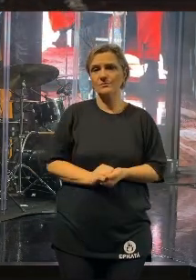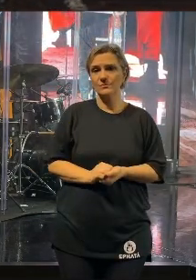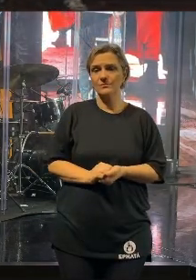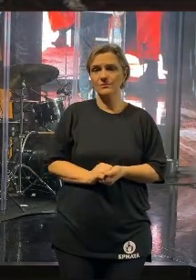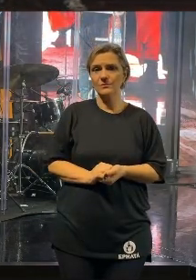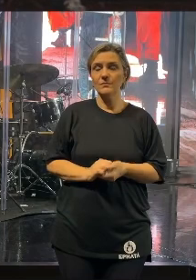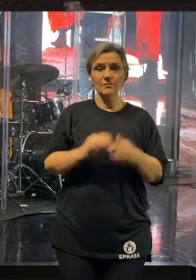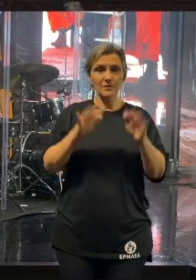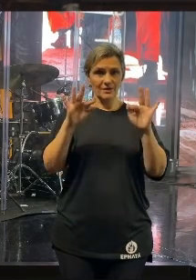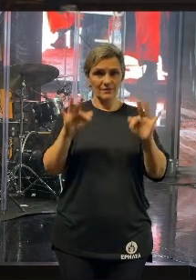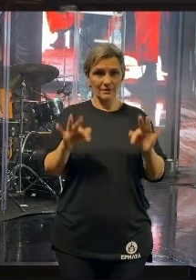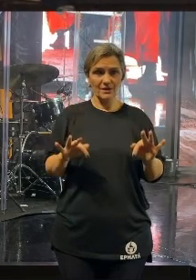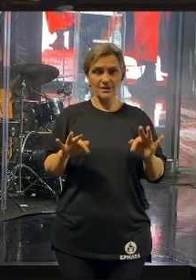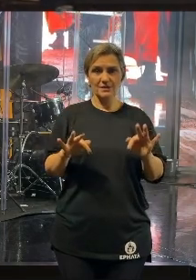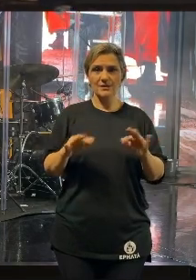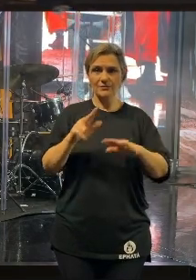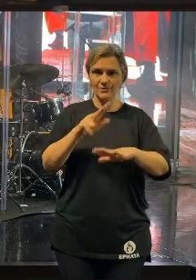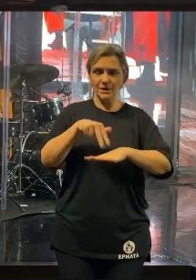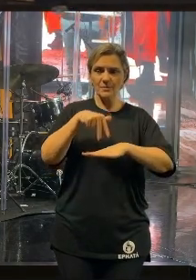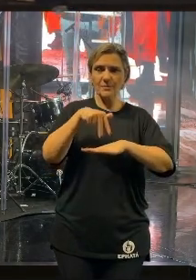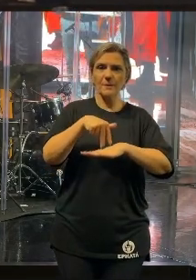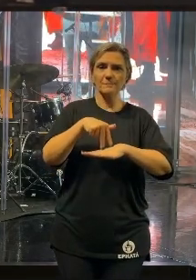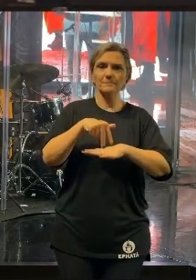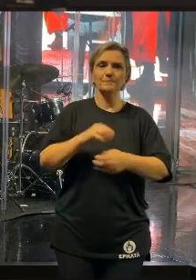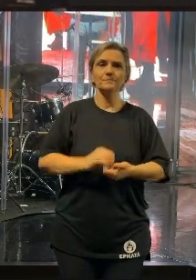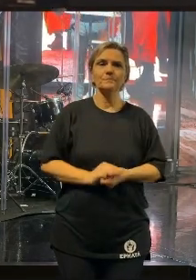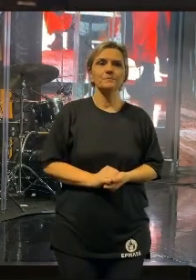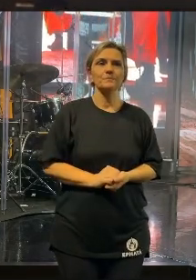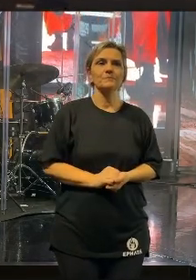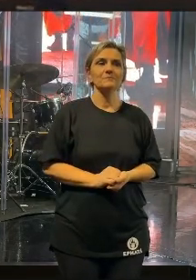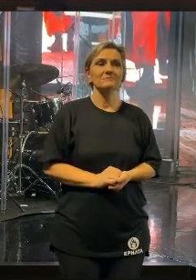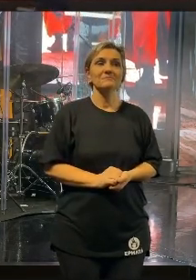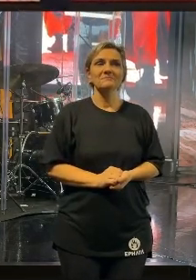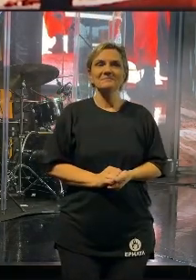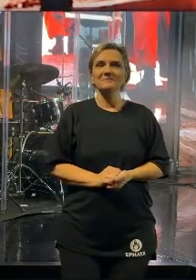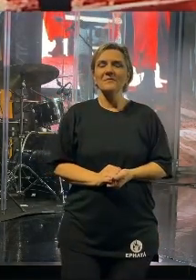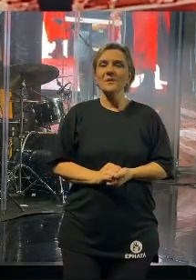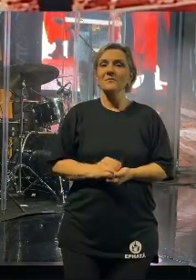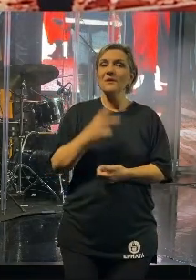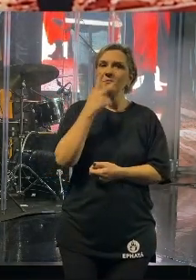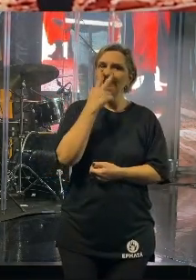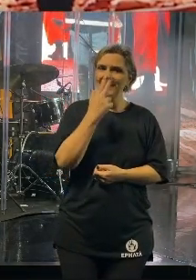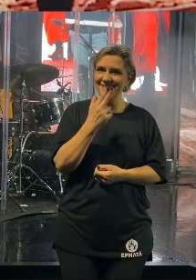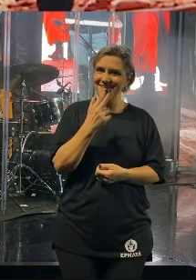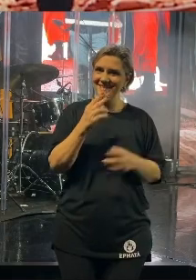Para finalizar, se coloca de pé, para parecer que vai terminar agora.